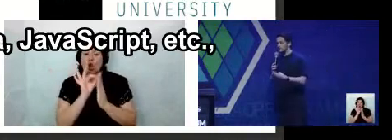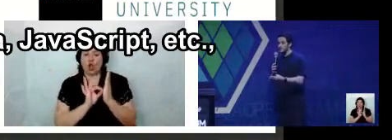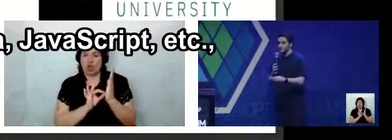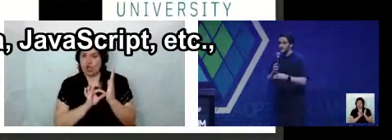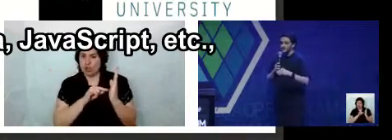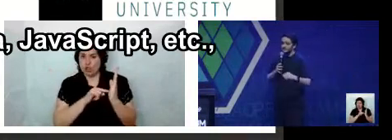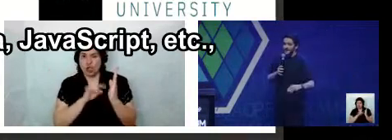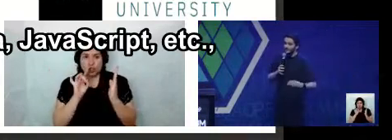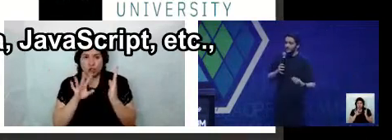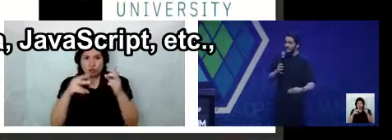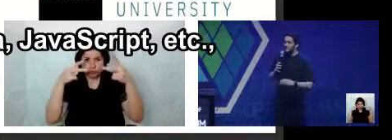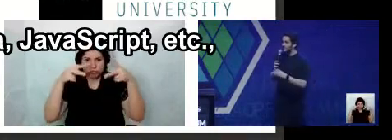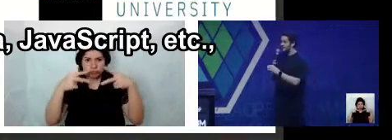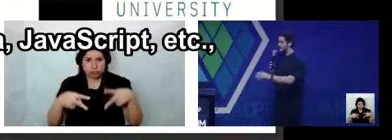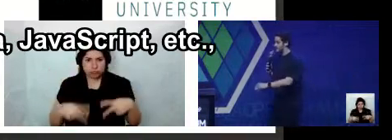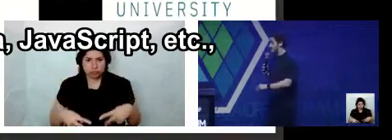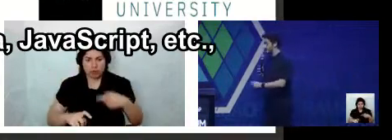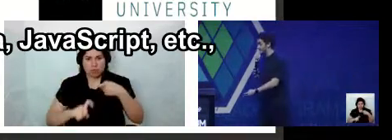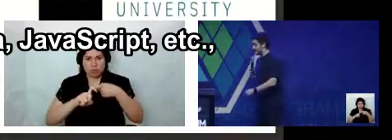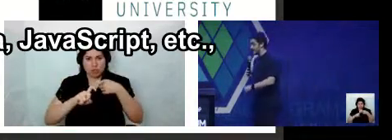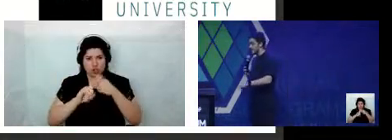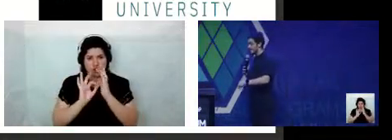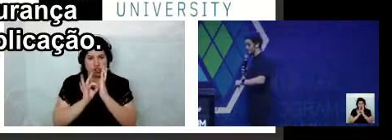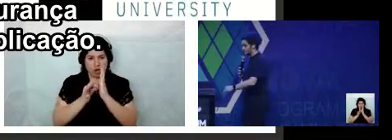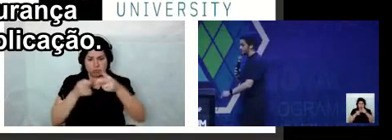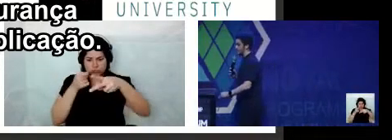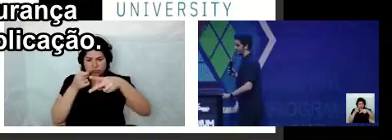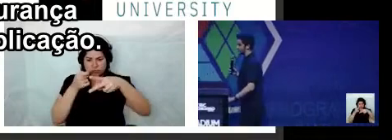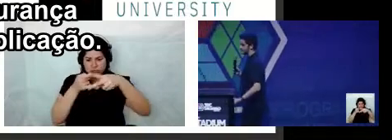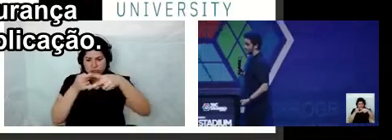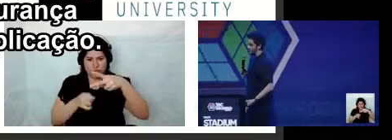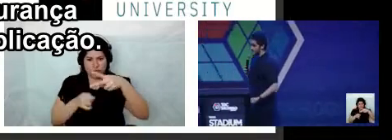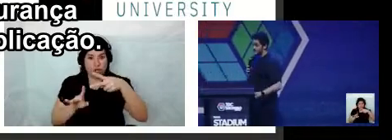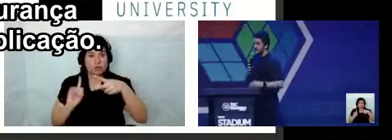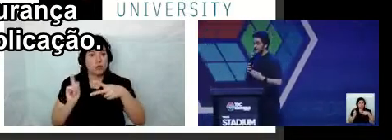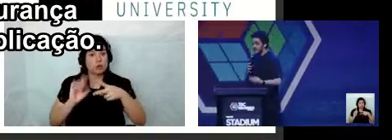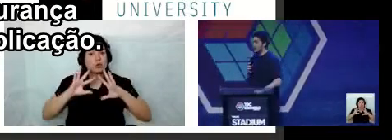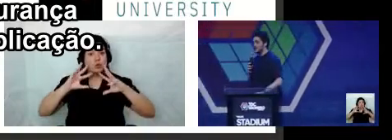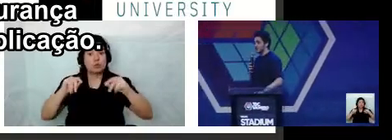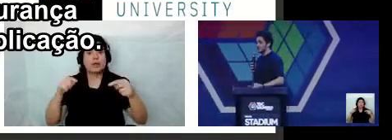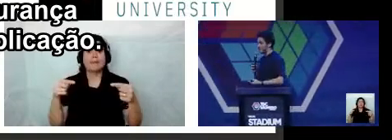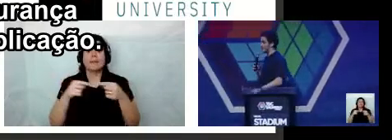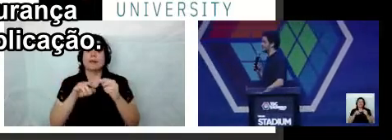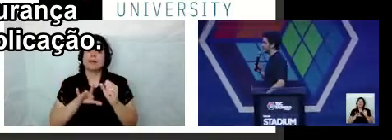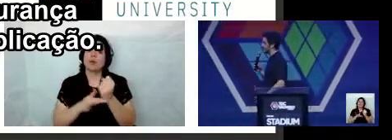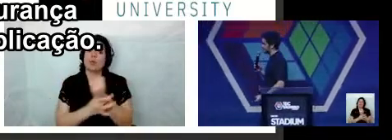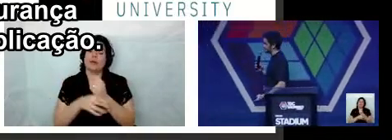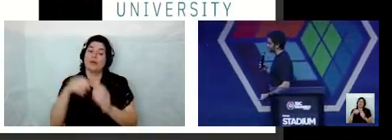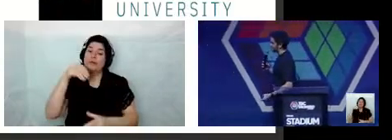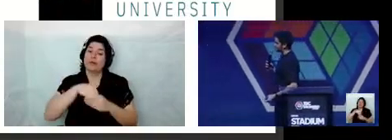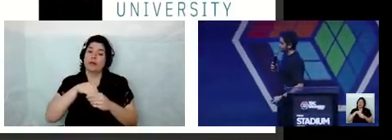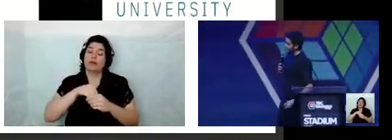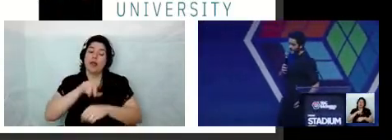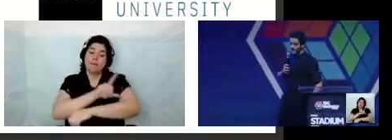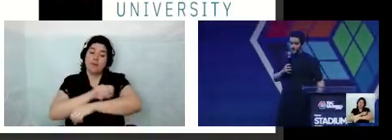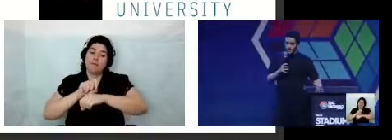apenas, não estou dizendo apenas Python, Java, JavaScript, etc. Mas tudo relacionado à segurança dentro da nossa pipeline de